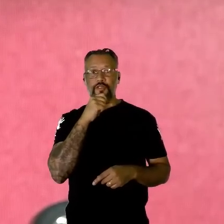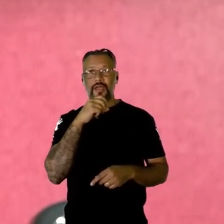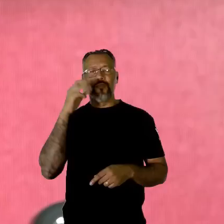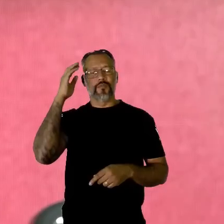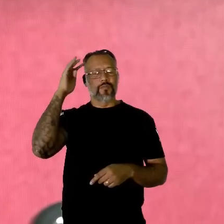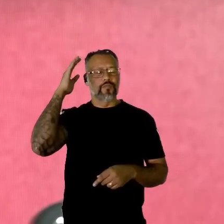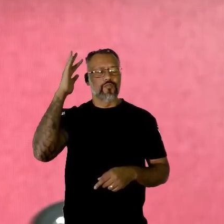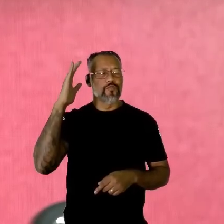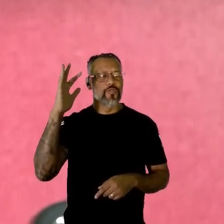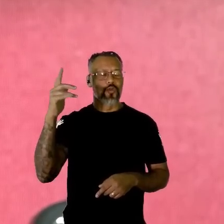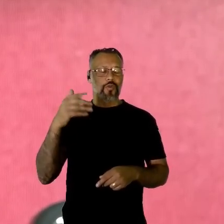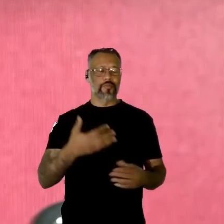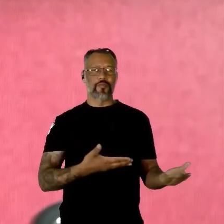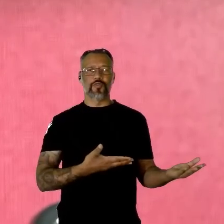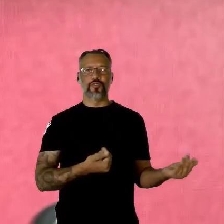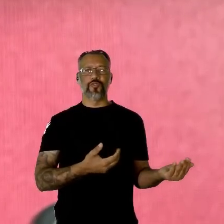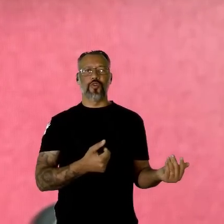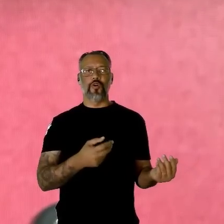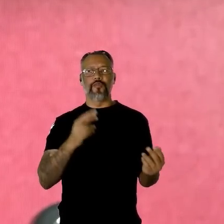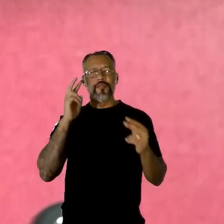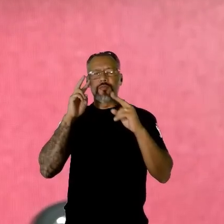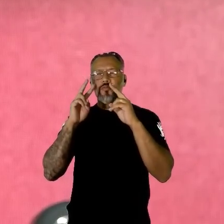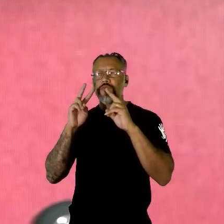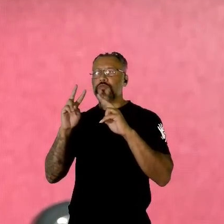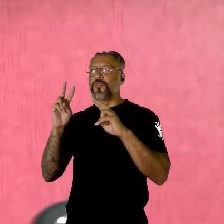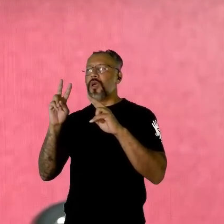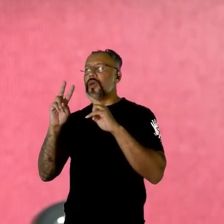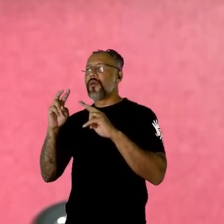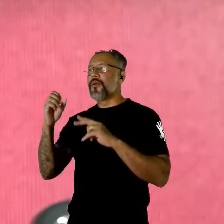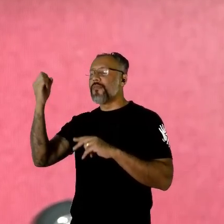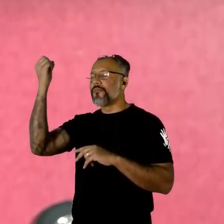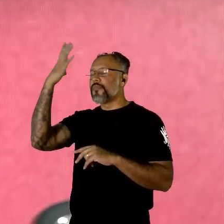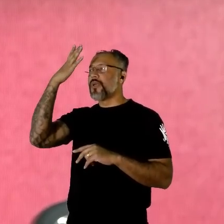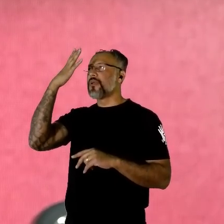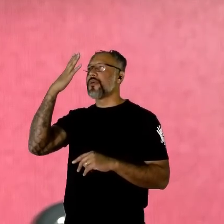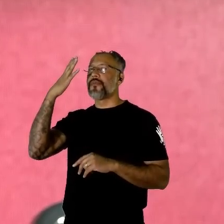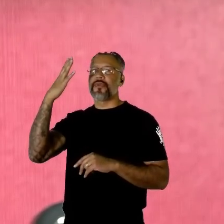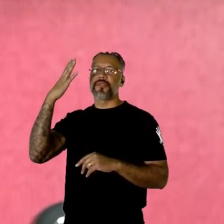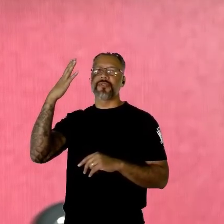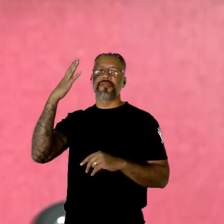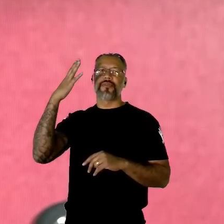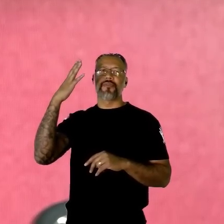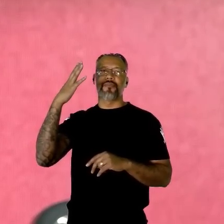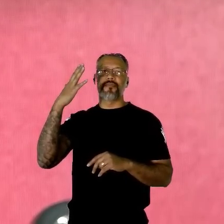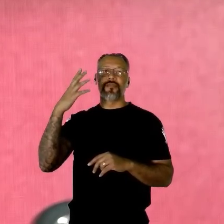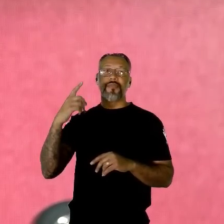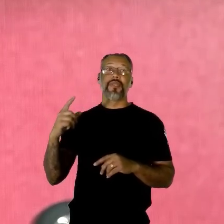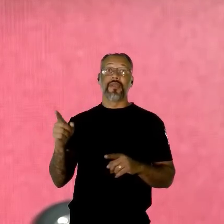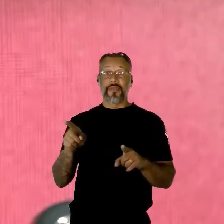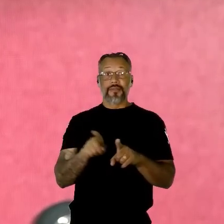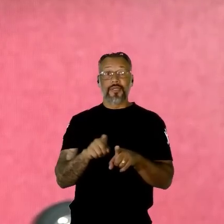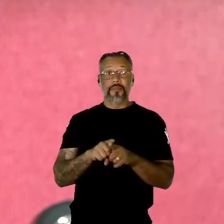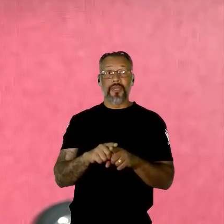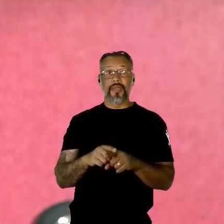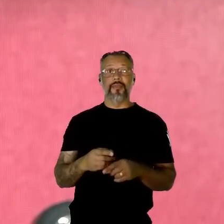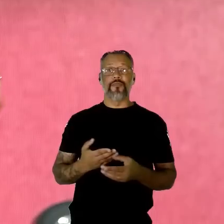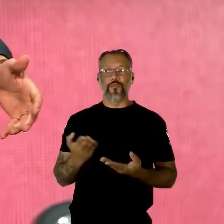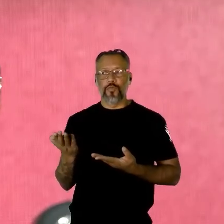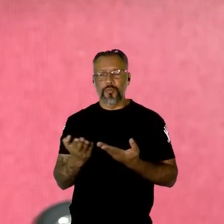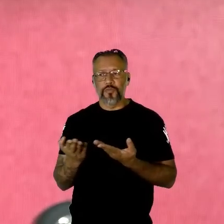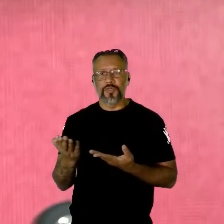terão visões e depois até sobre os servos e sobre as servas derramarei o meu espírito naqueles dias